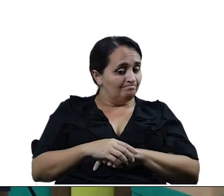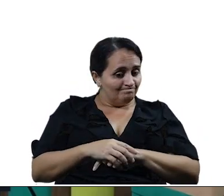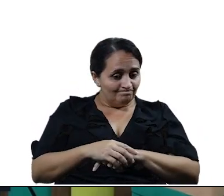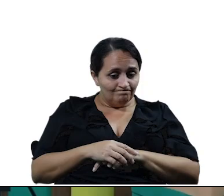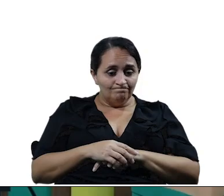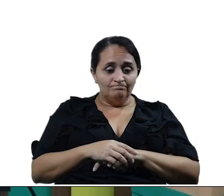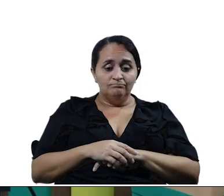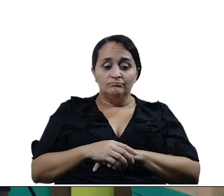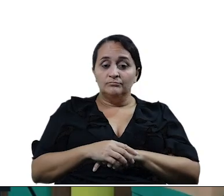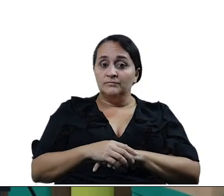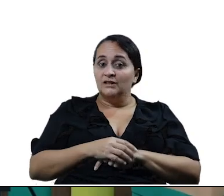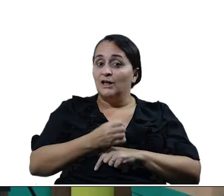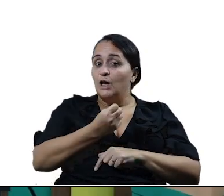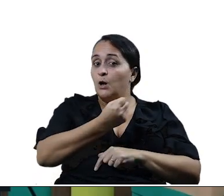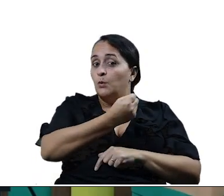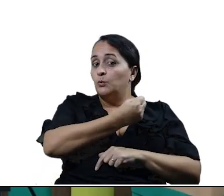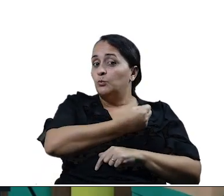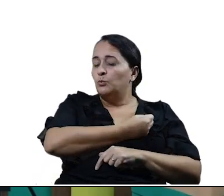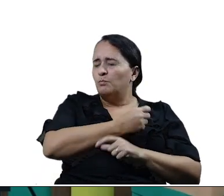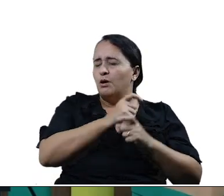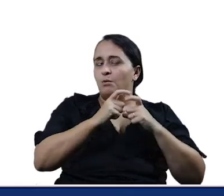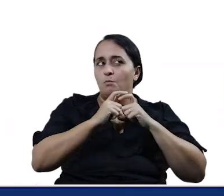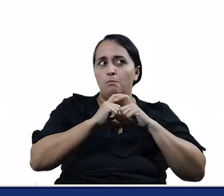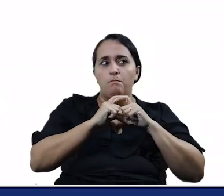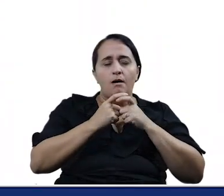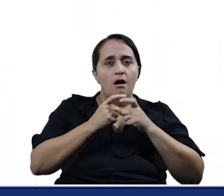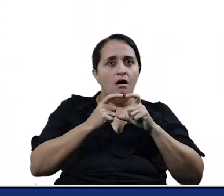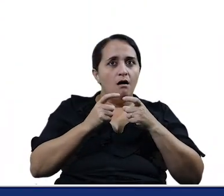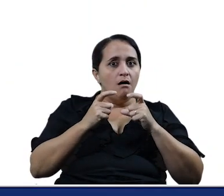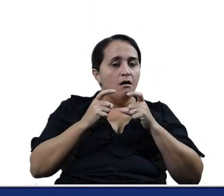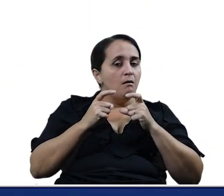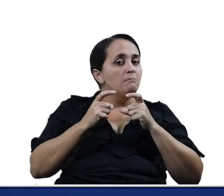bilhões é um número grande, não é isso?